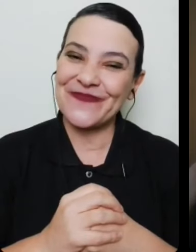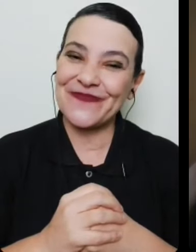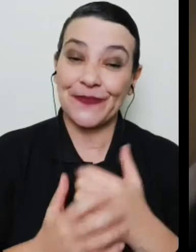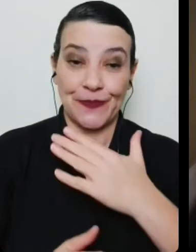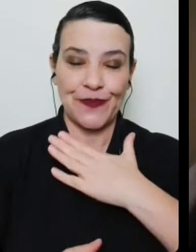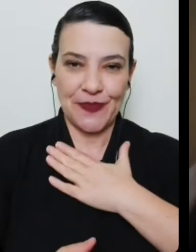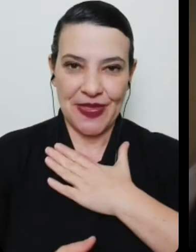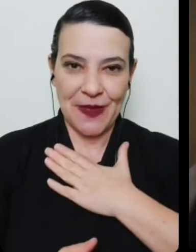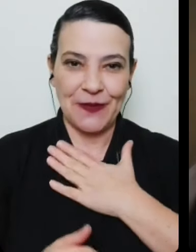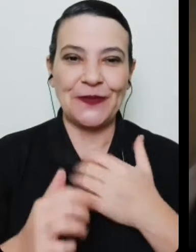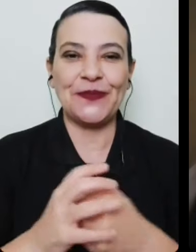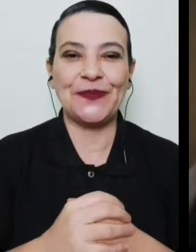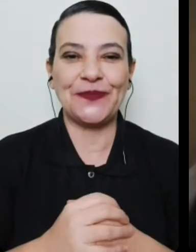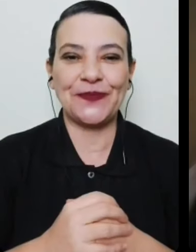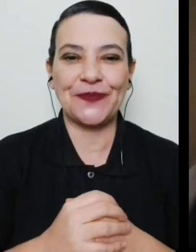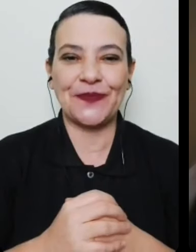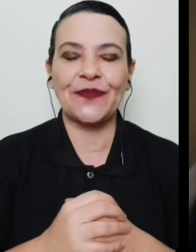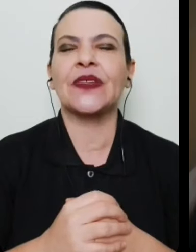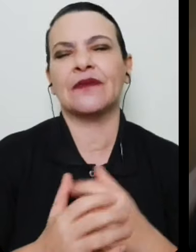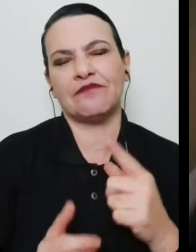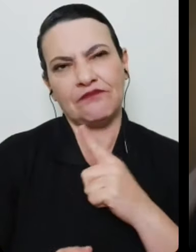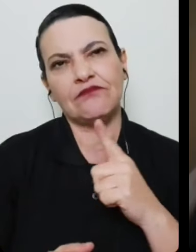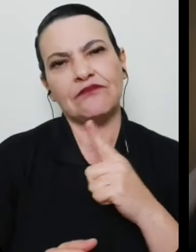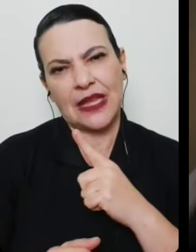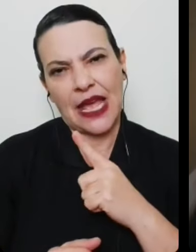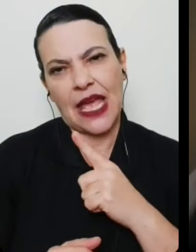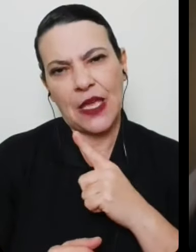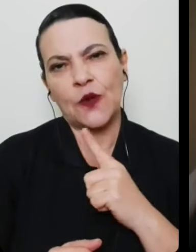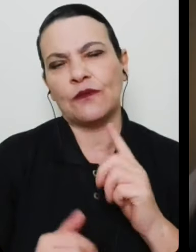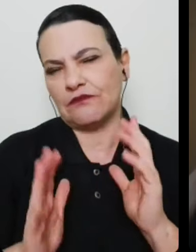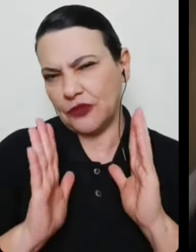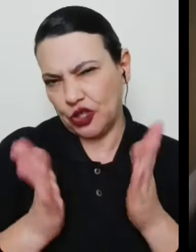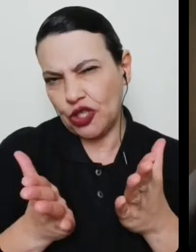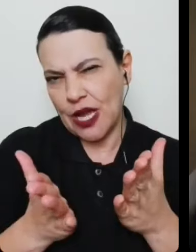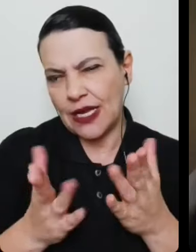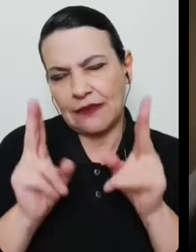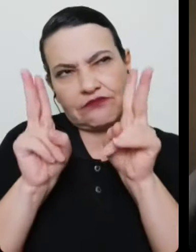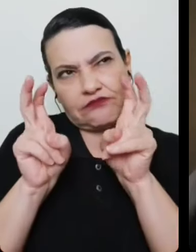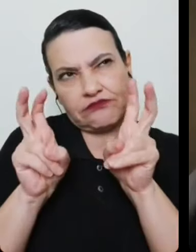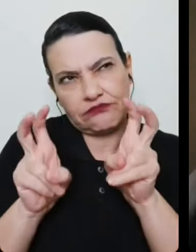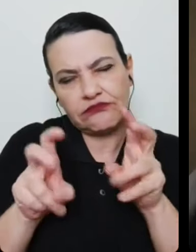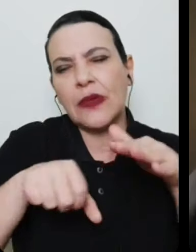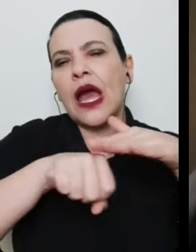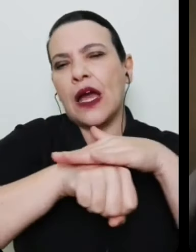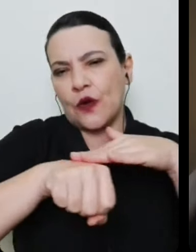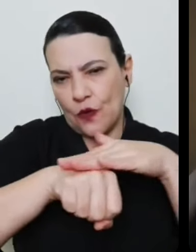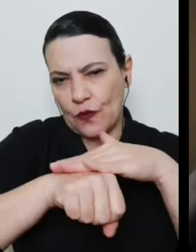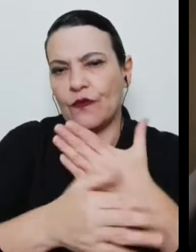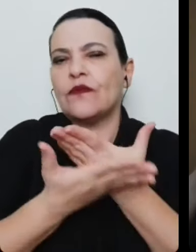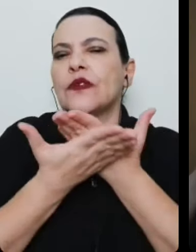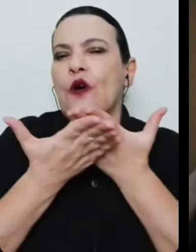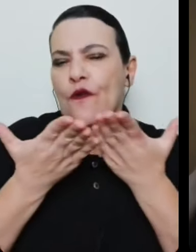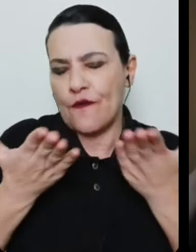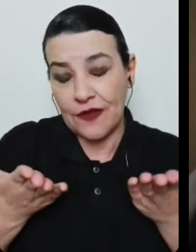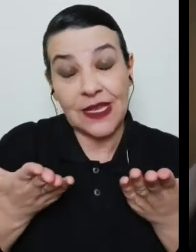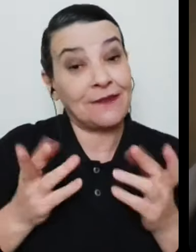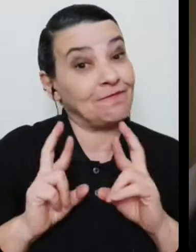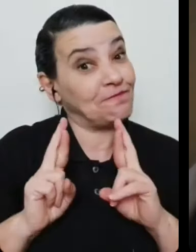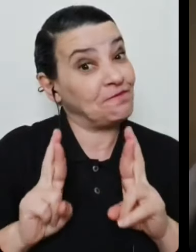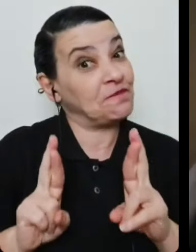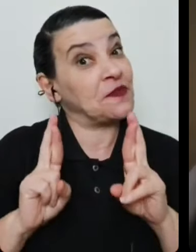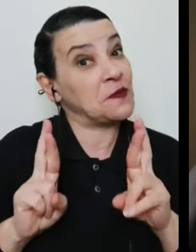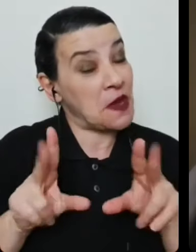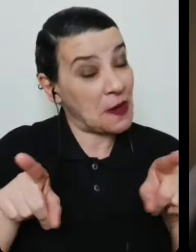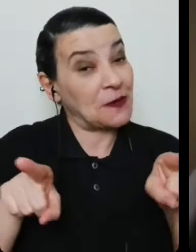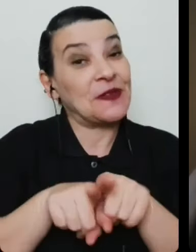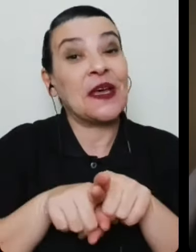Eu tenho aí algumas questões, e espero que